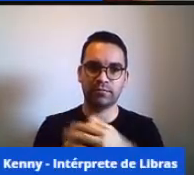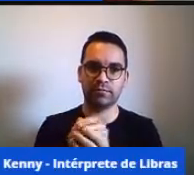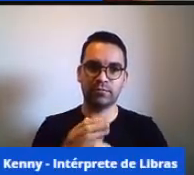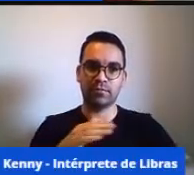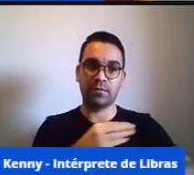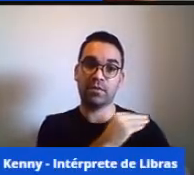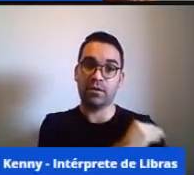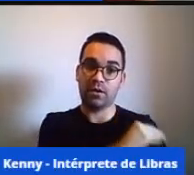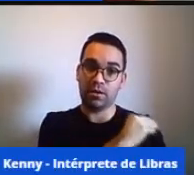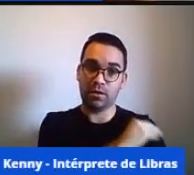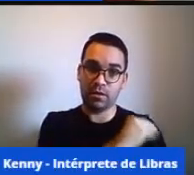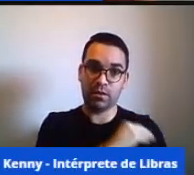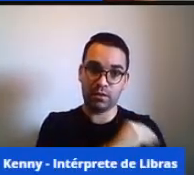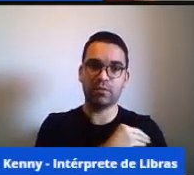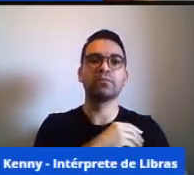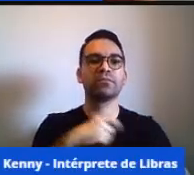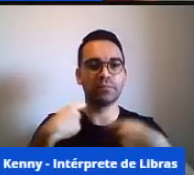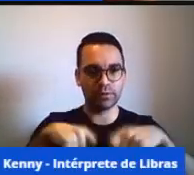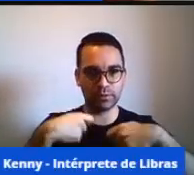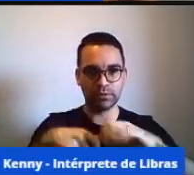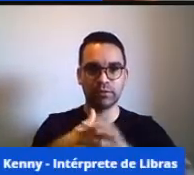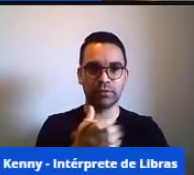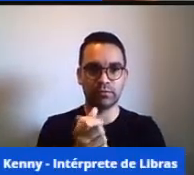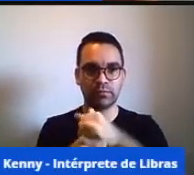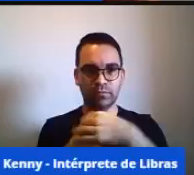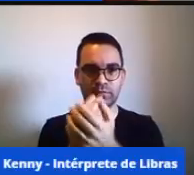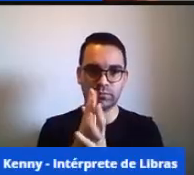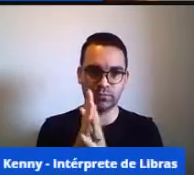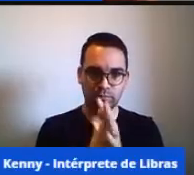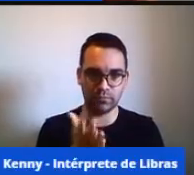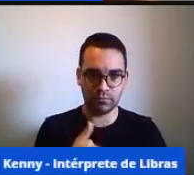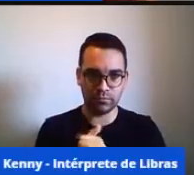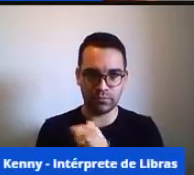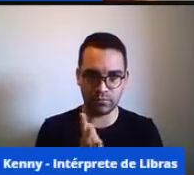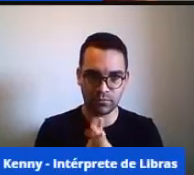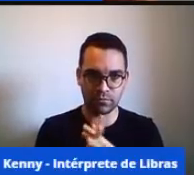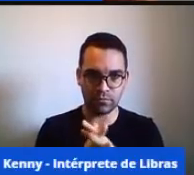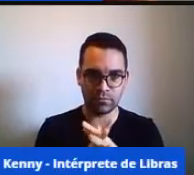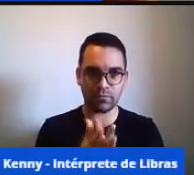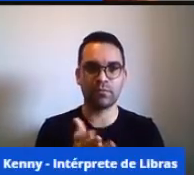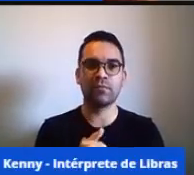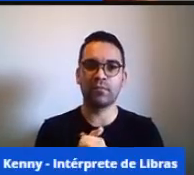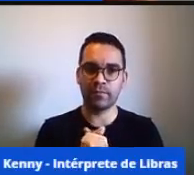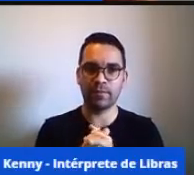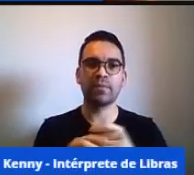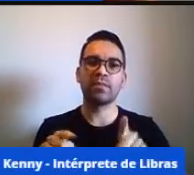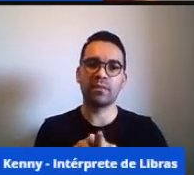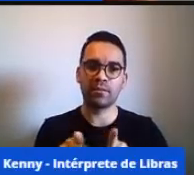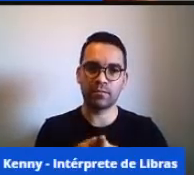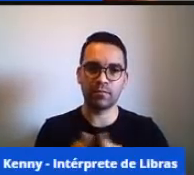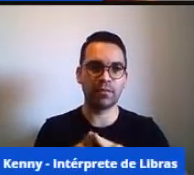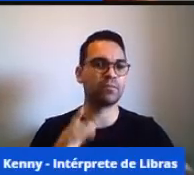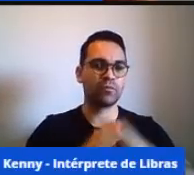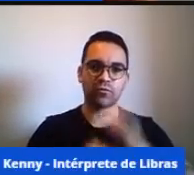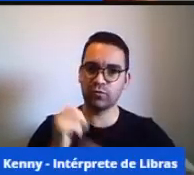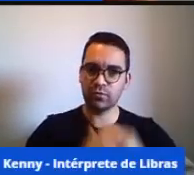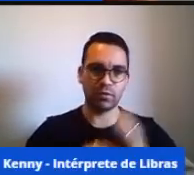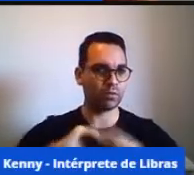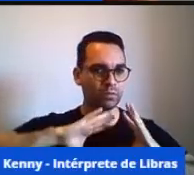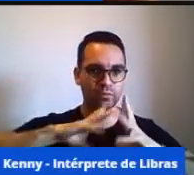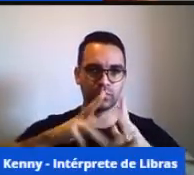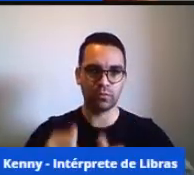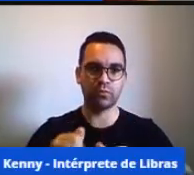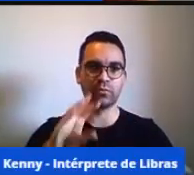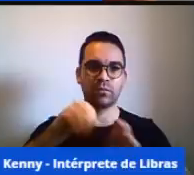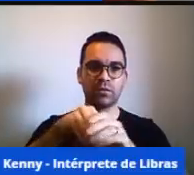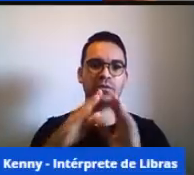aula, porque a criança também, na hora que for entrar, sair da sala de aula, ela consegue higienizar a mão, a mesma coisa dos funcionários, dos professores.